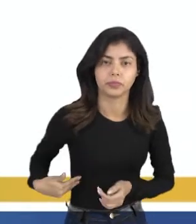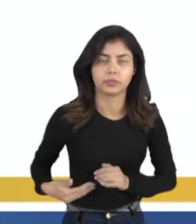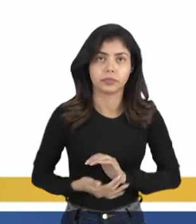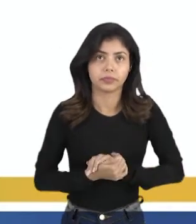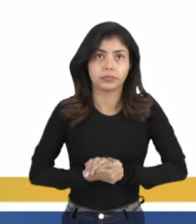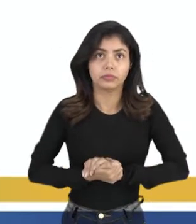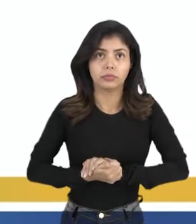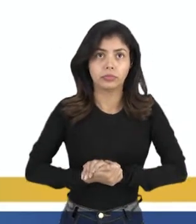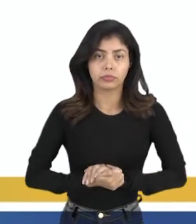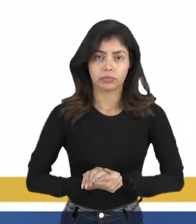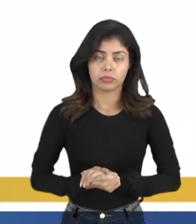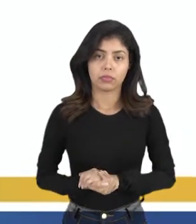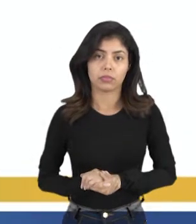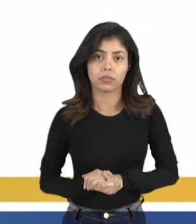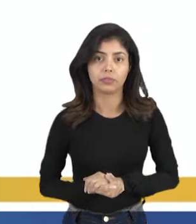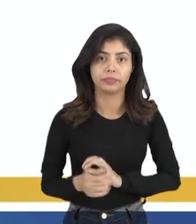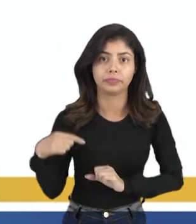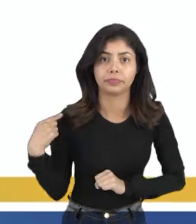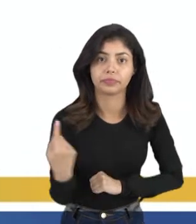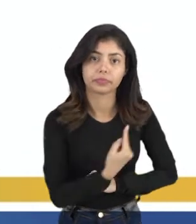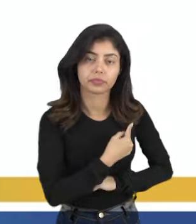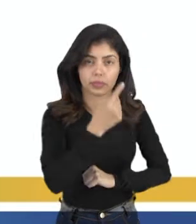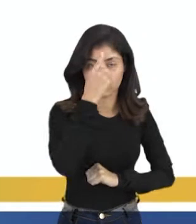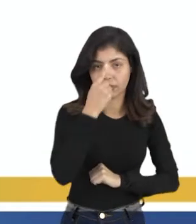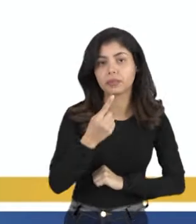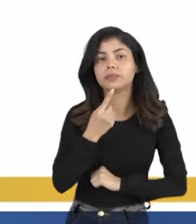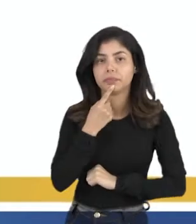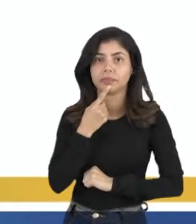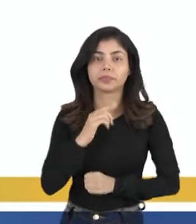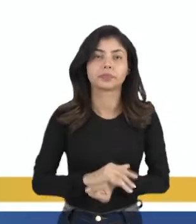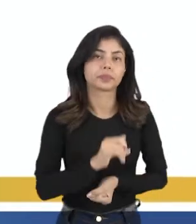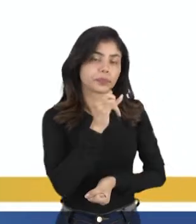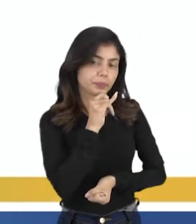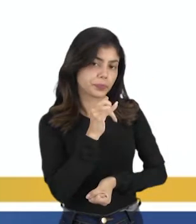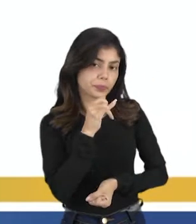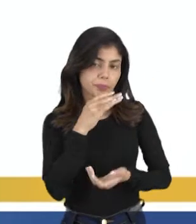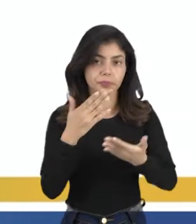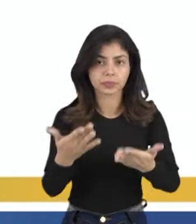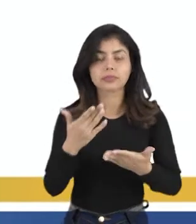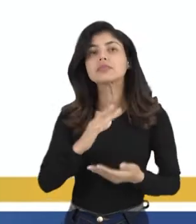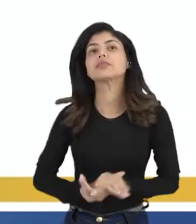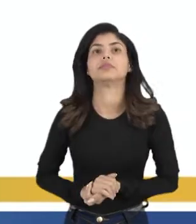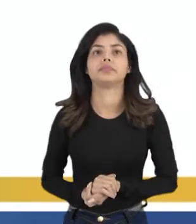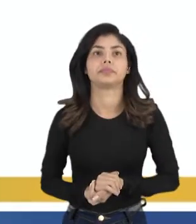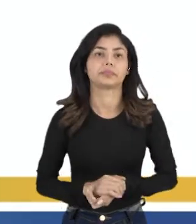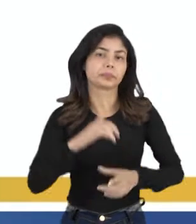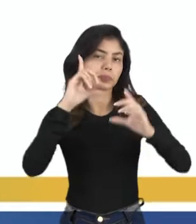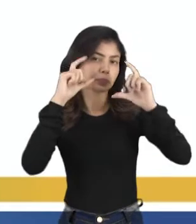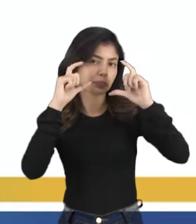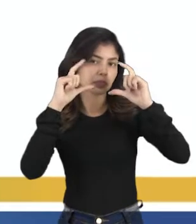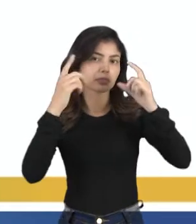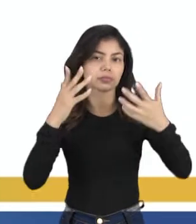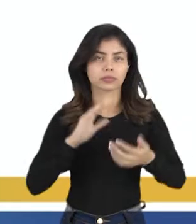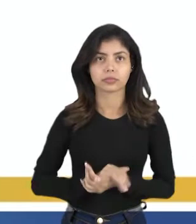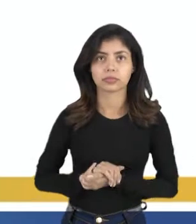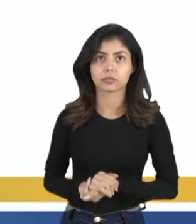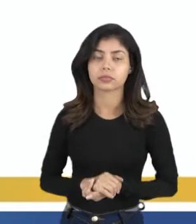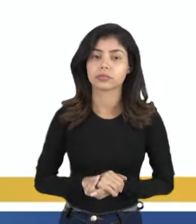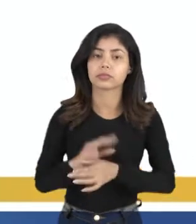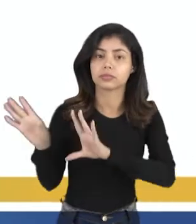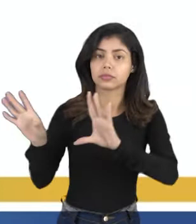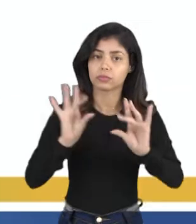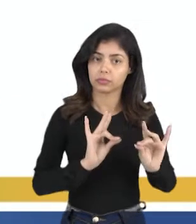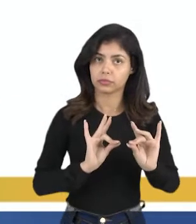domínio público. E aí nós estamos vendo na imagem um exemplar da máquina fotográfica que